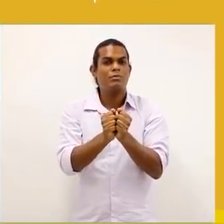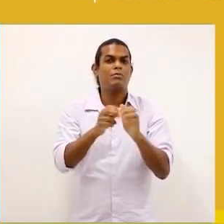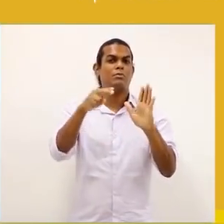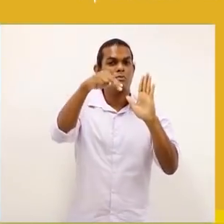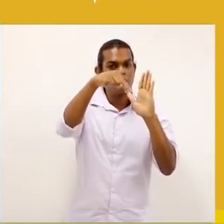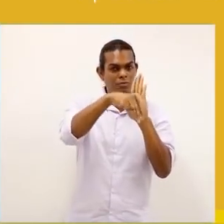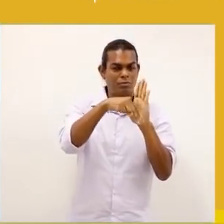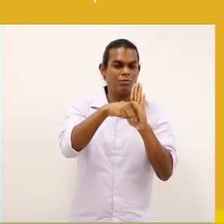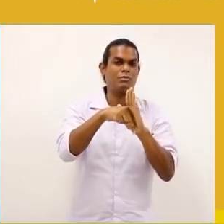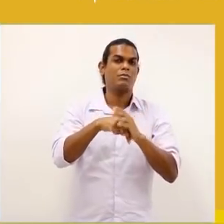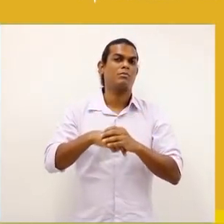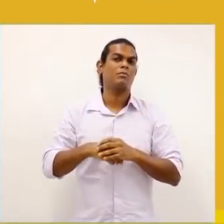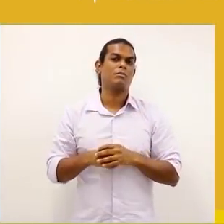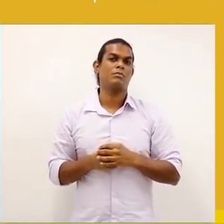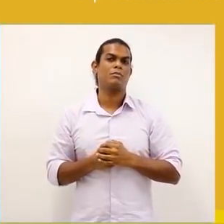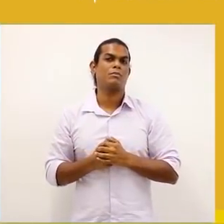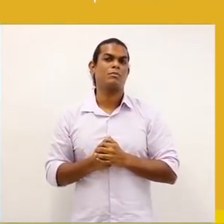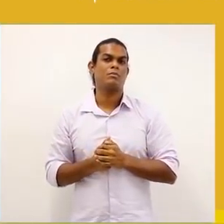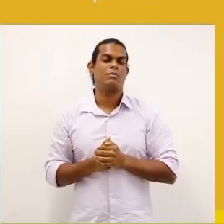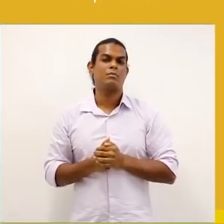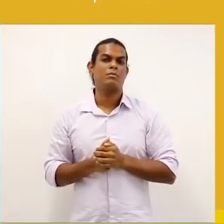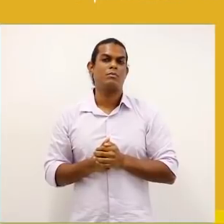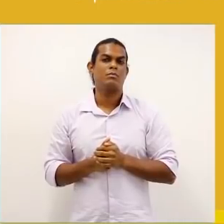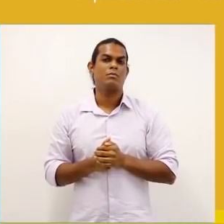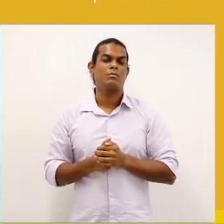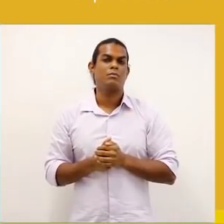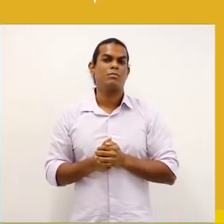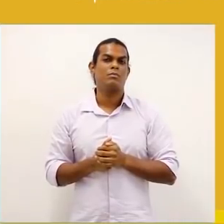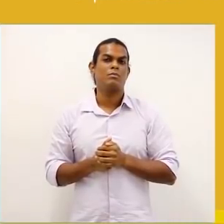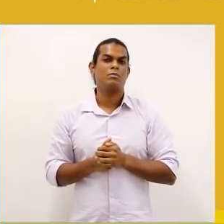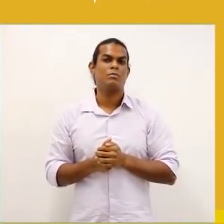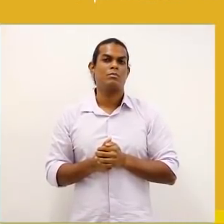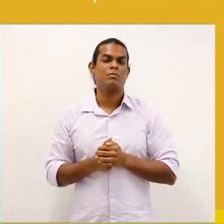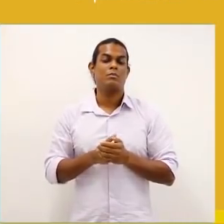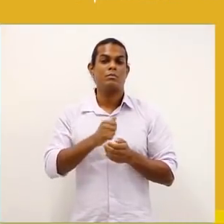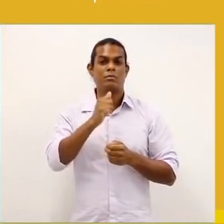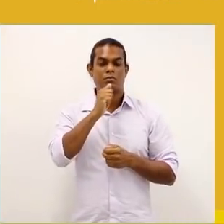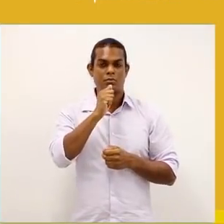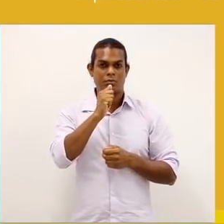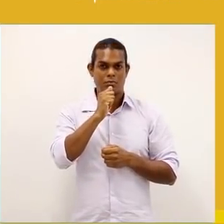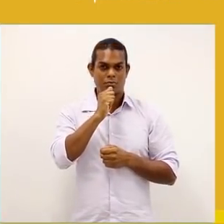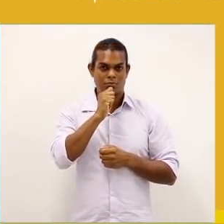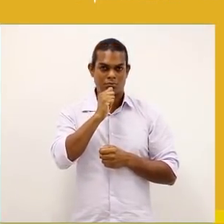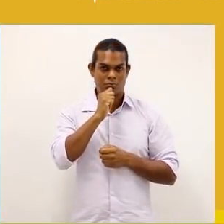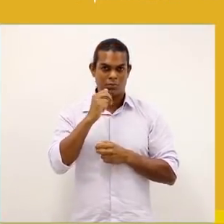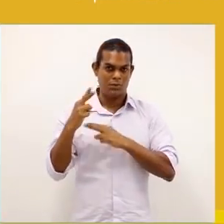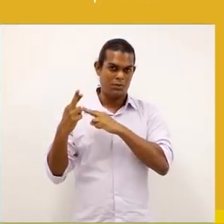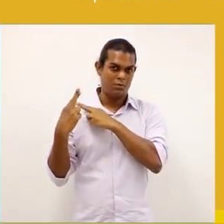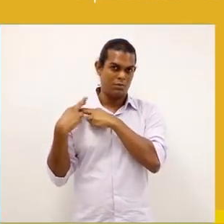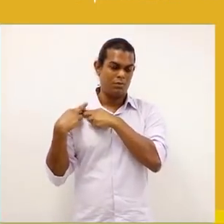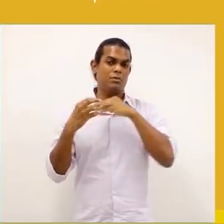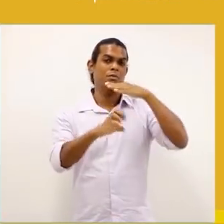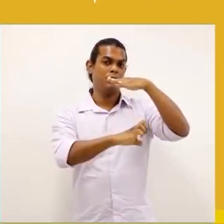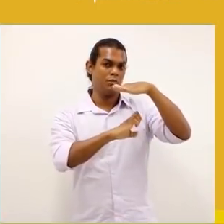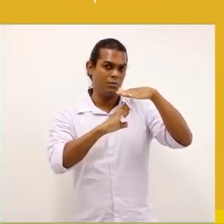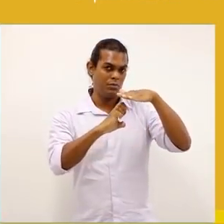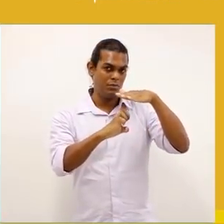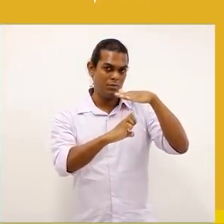regulamentadoras. Já ainda cumpre ao